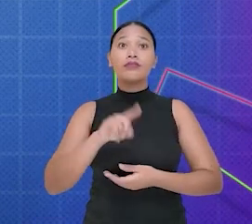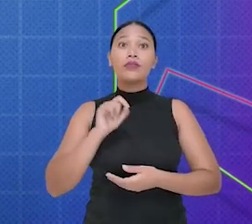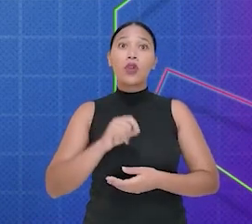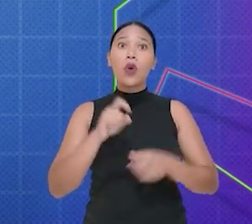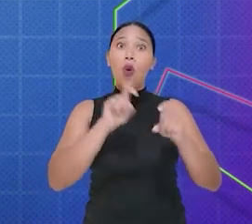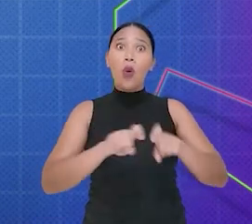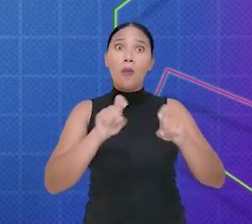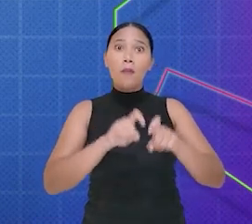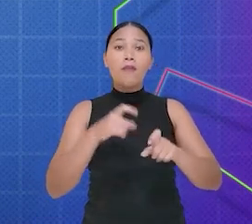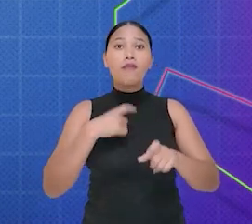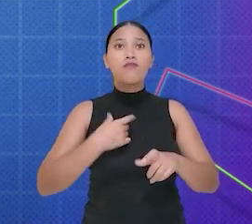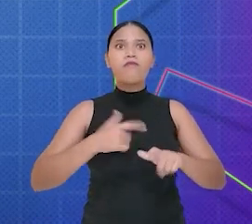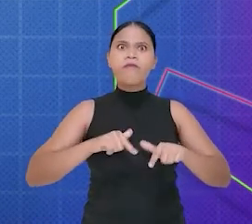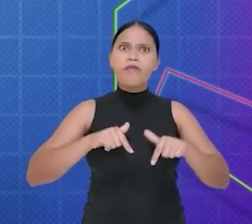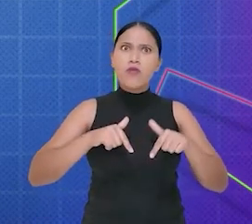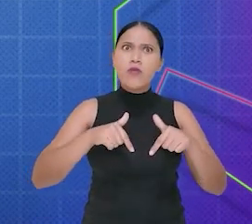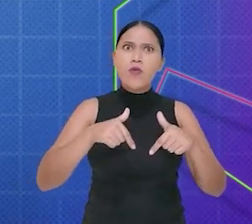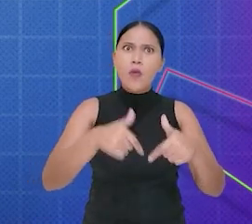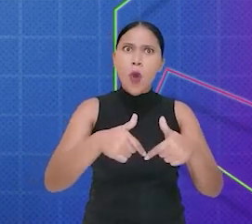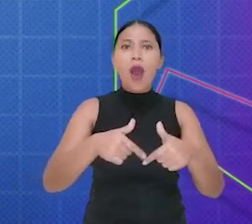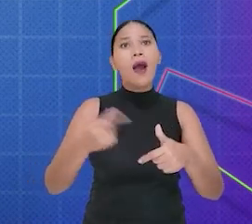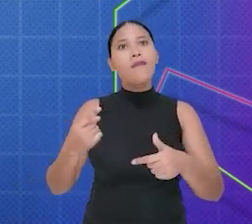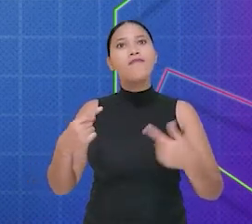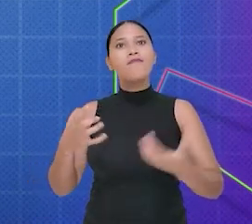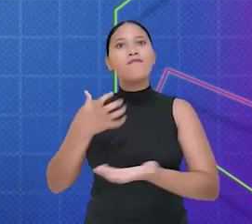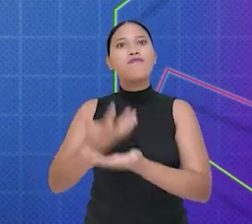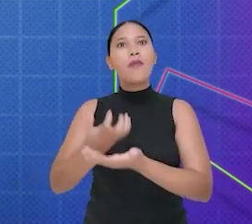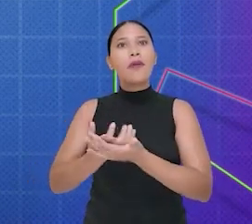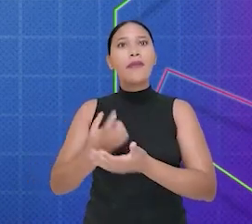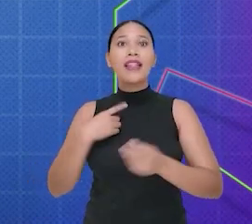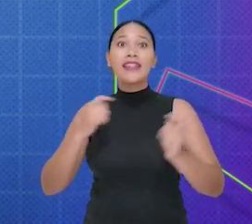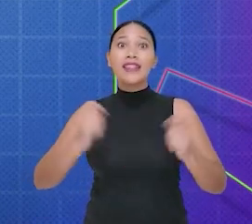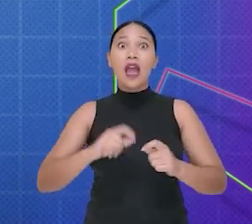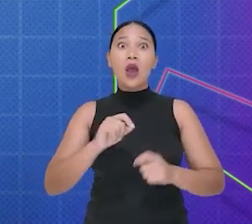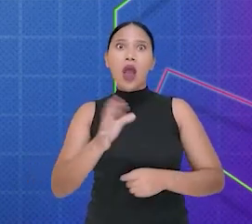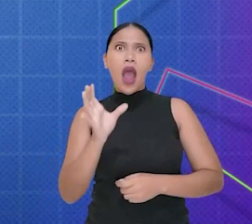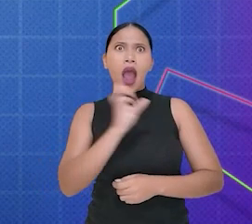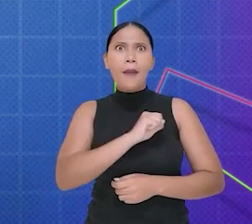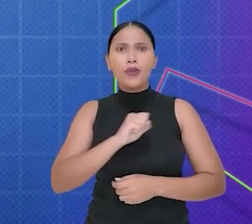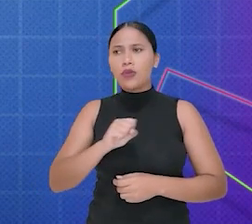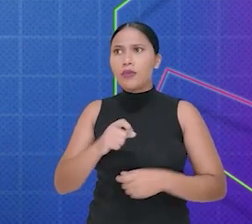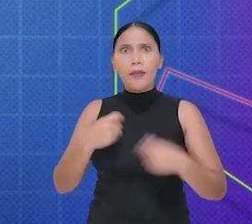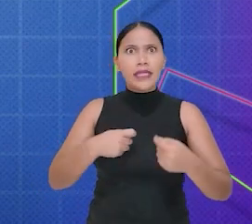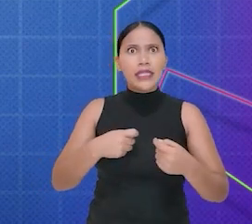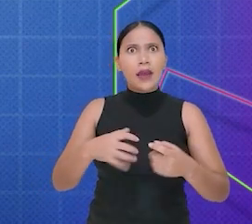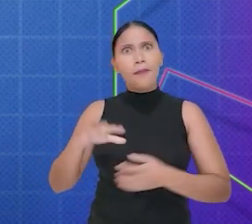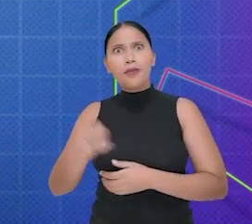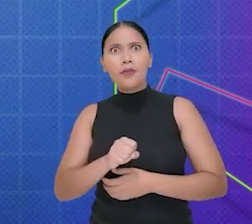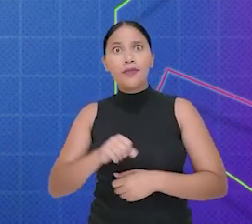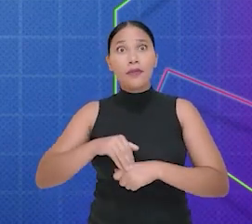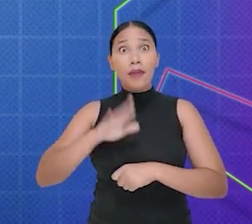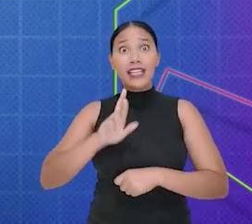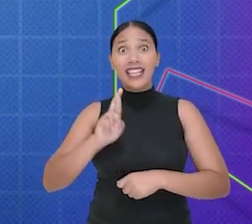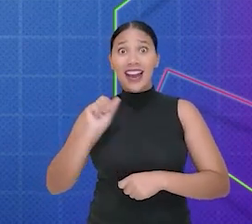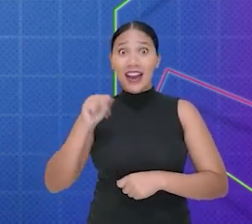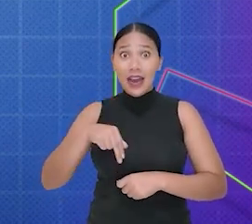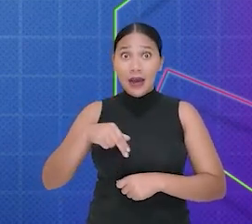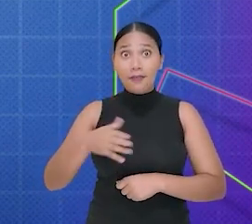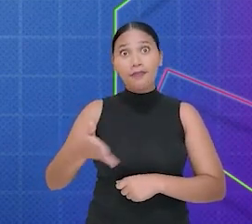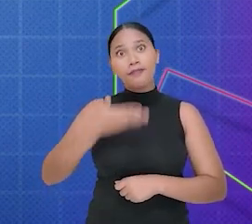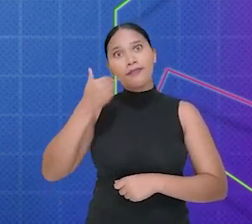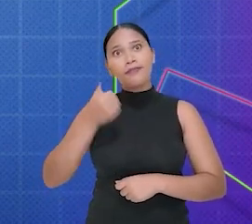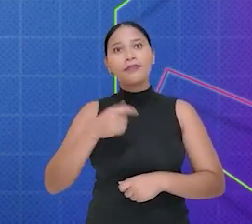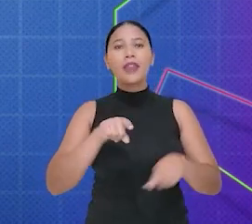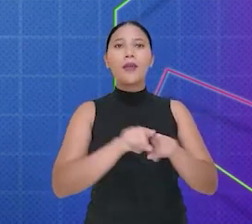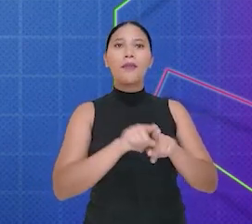seja, aqueles que o computador alcança enquanto está em uso. Isso permite ao processador acessá-los rapidamente. Quanto mais RAM você